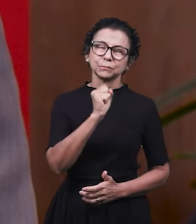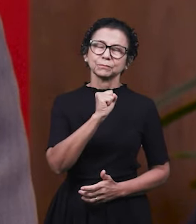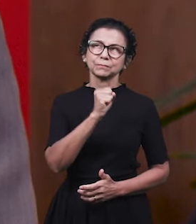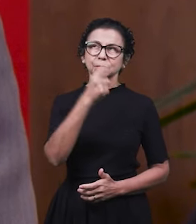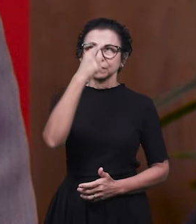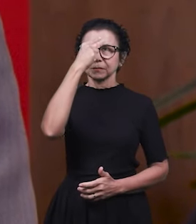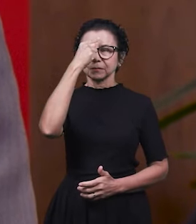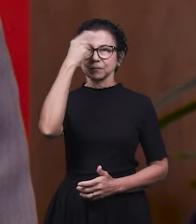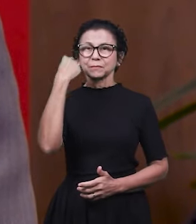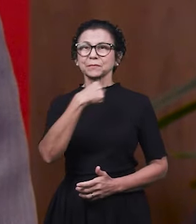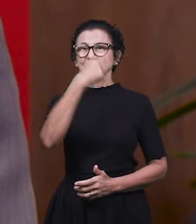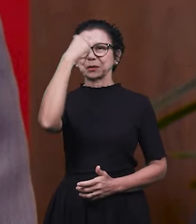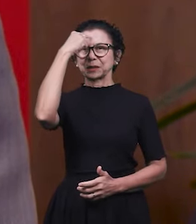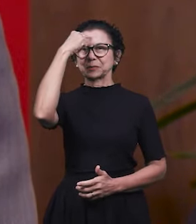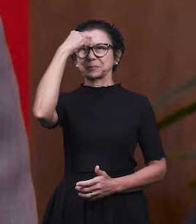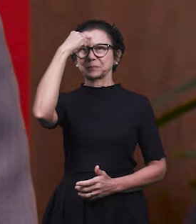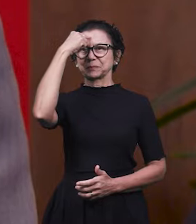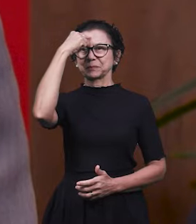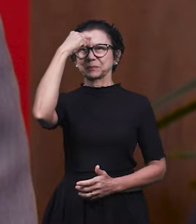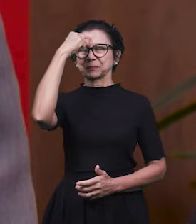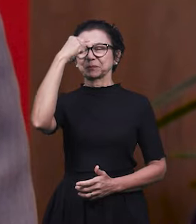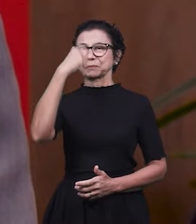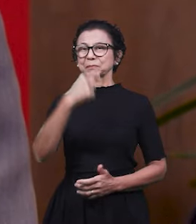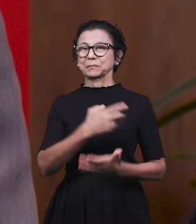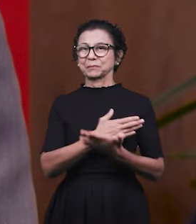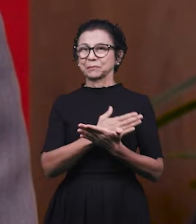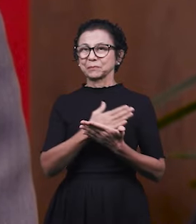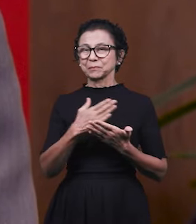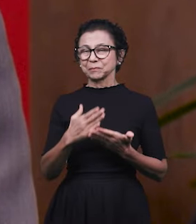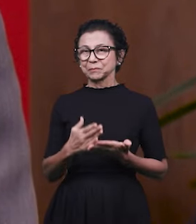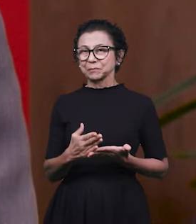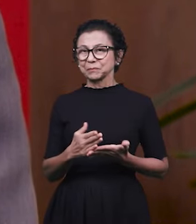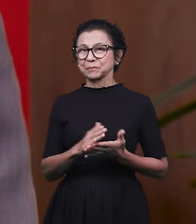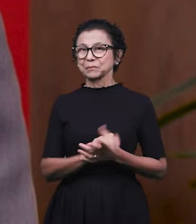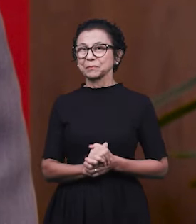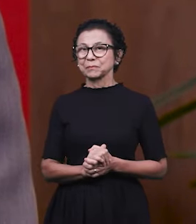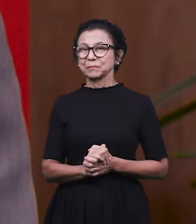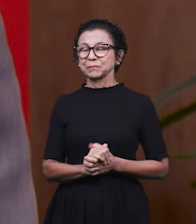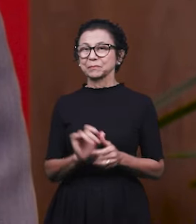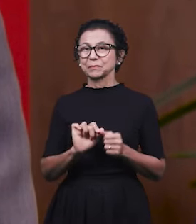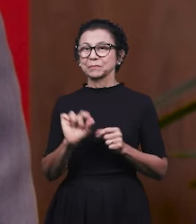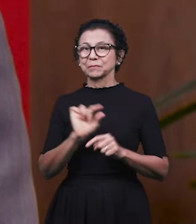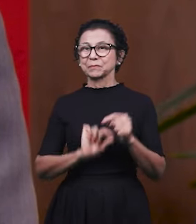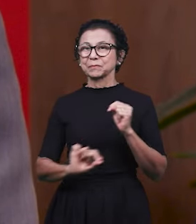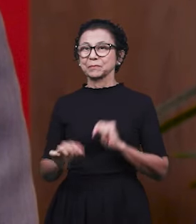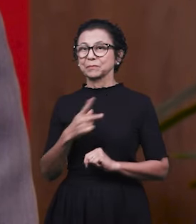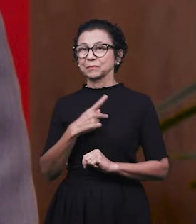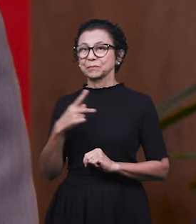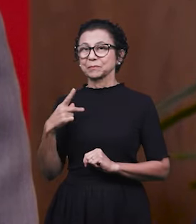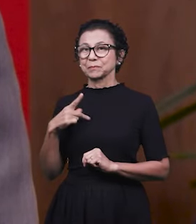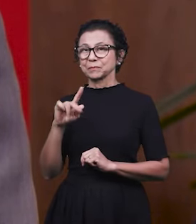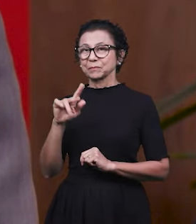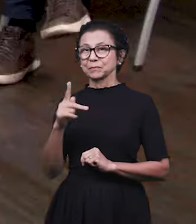hora. E aí você começa a fazer o que o pastor Helber, ele falou de uma maneira muito preciosa. Você vai fazer